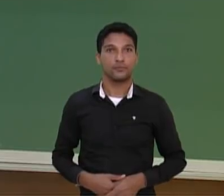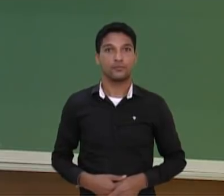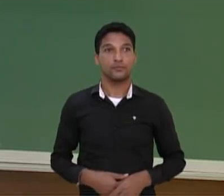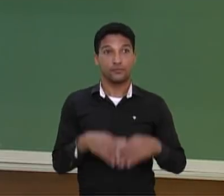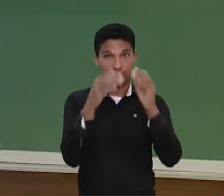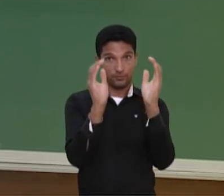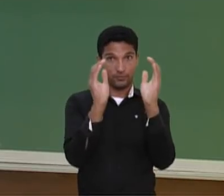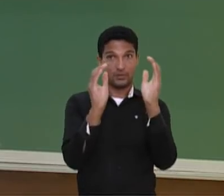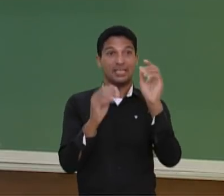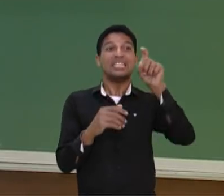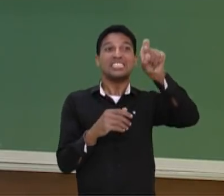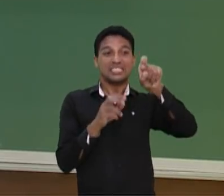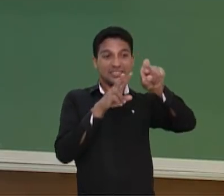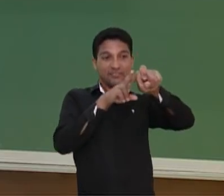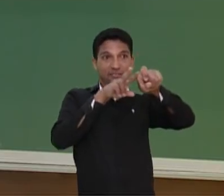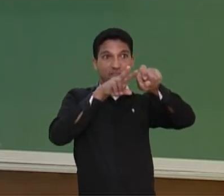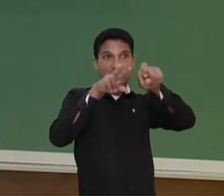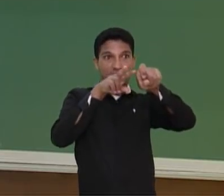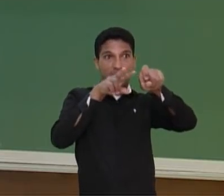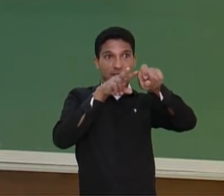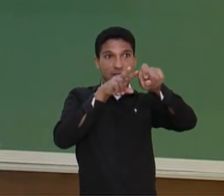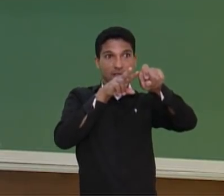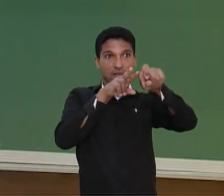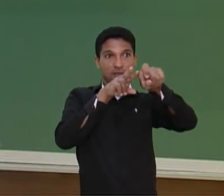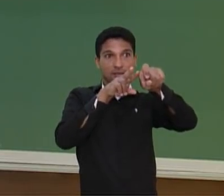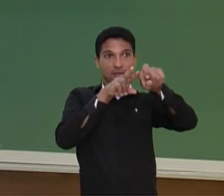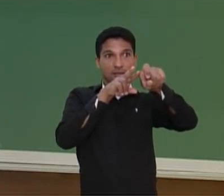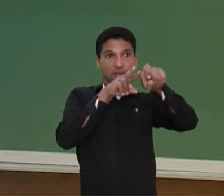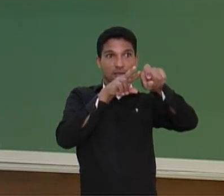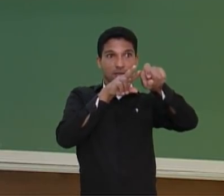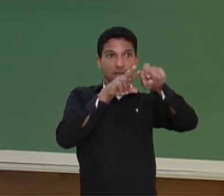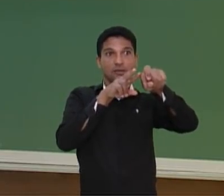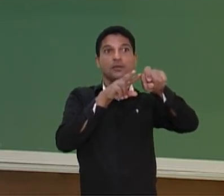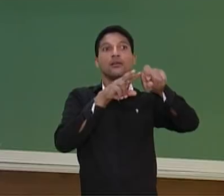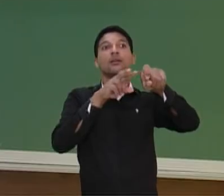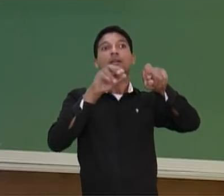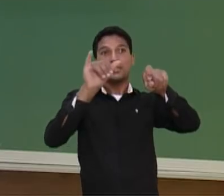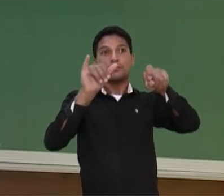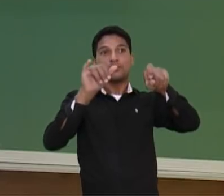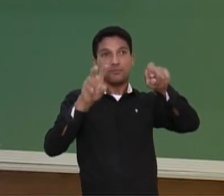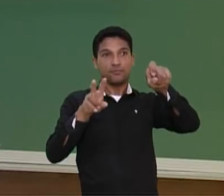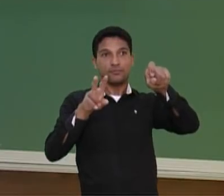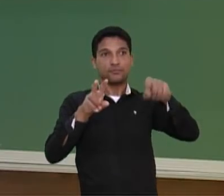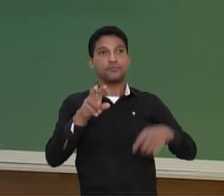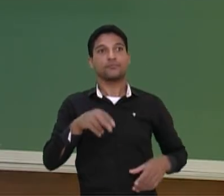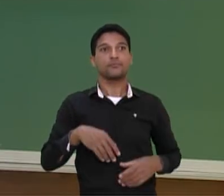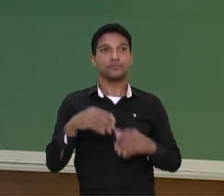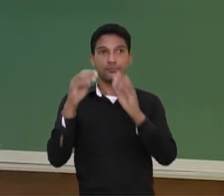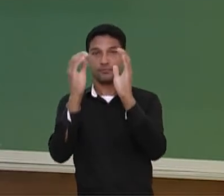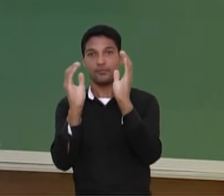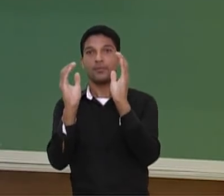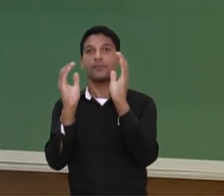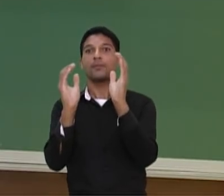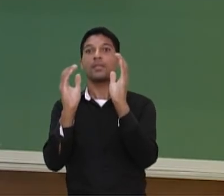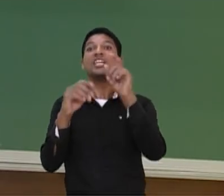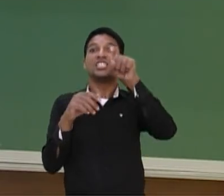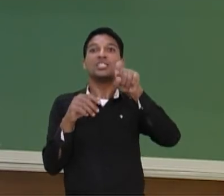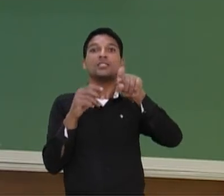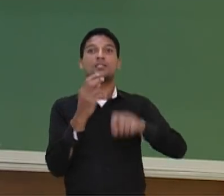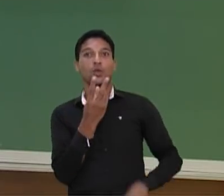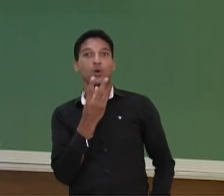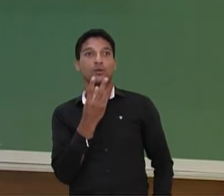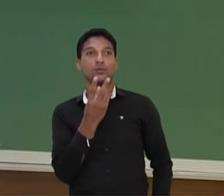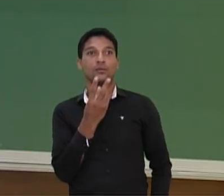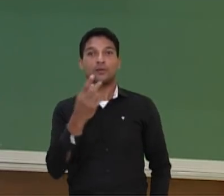Coordenadas, o meu xv e yv, esse para-ordenado, coordenadas do vértice, é igual a 2 para x e menos 1 para y